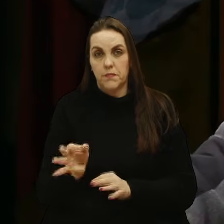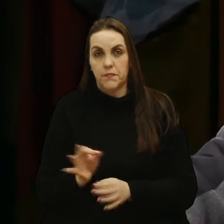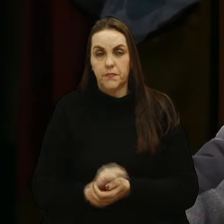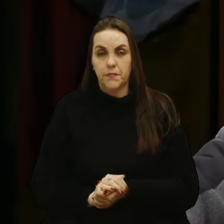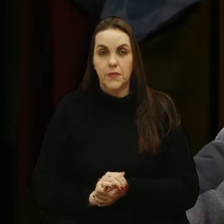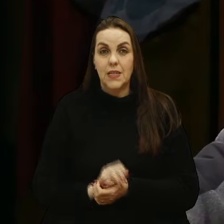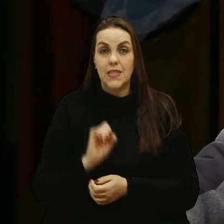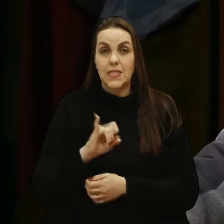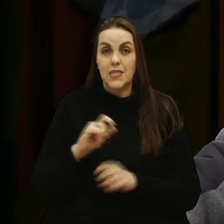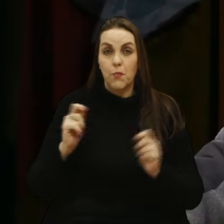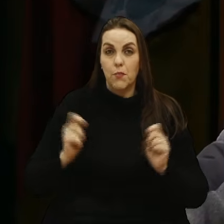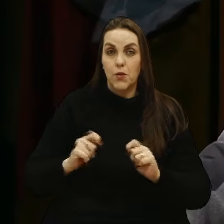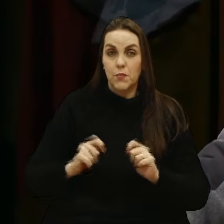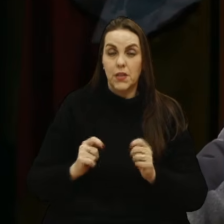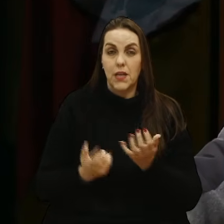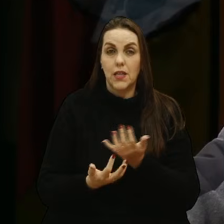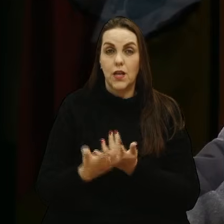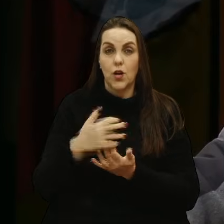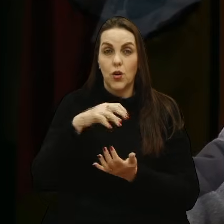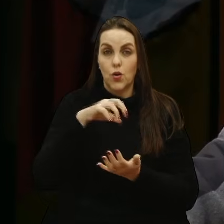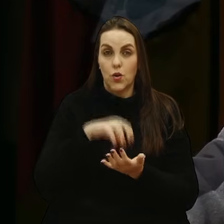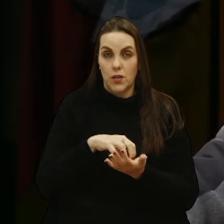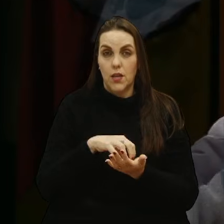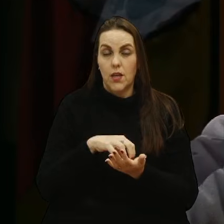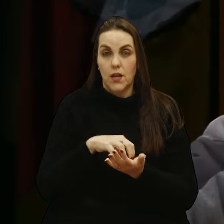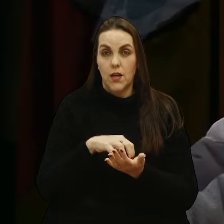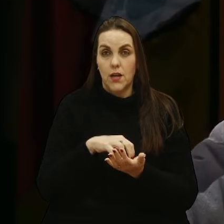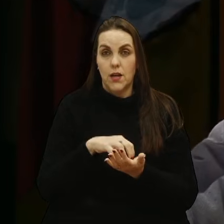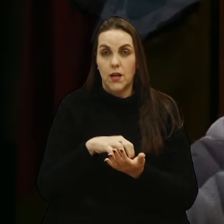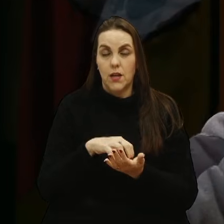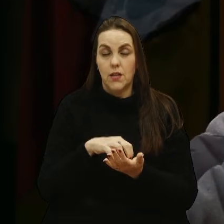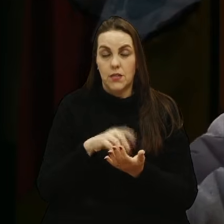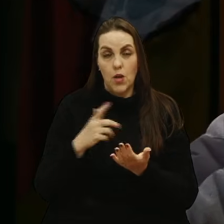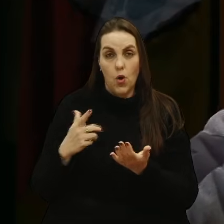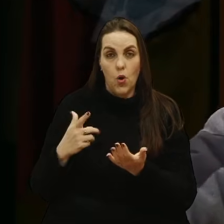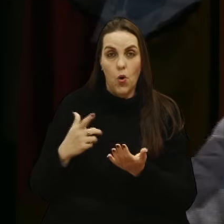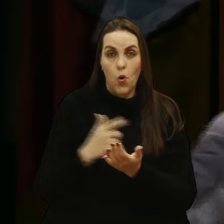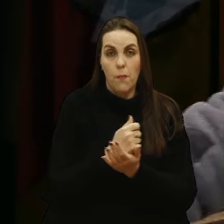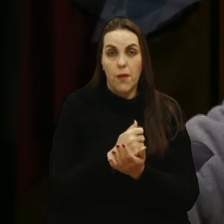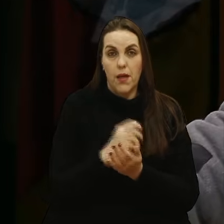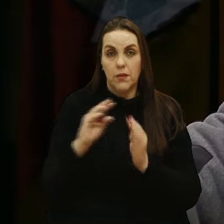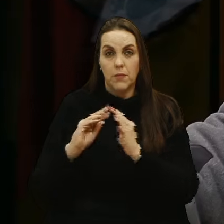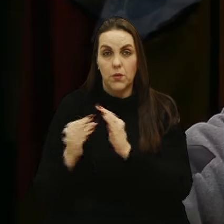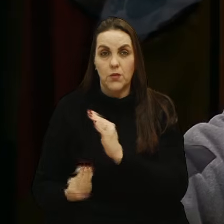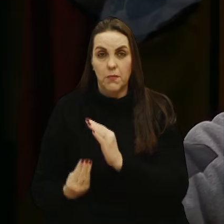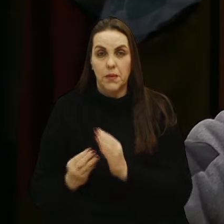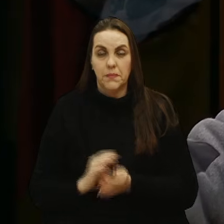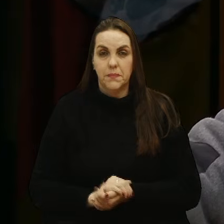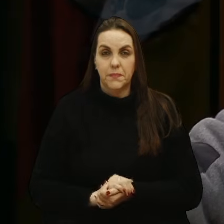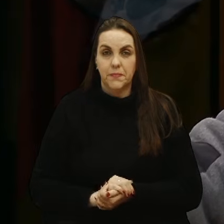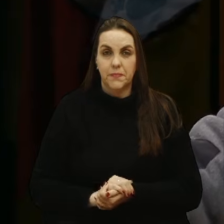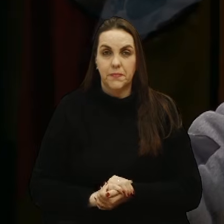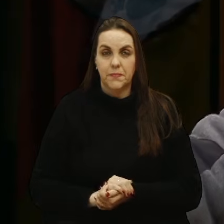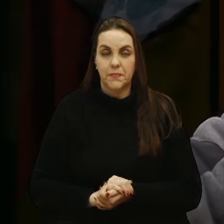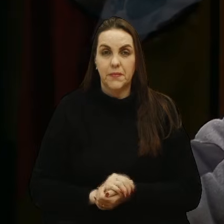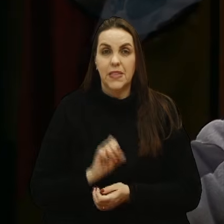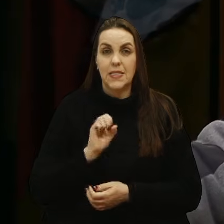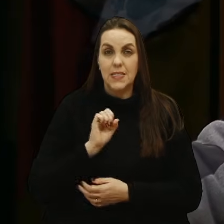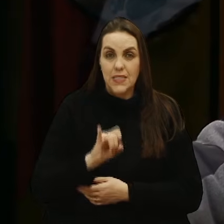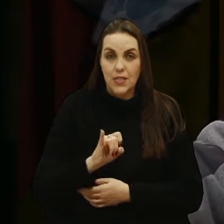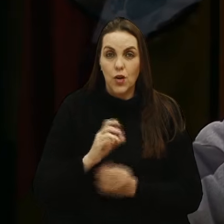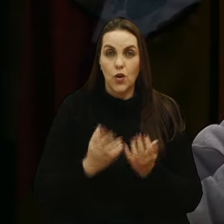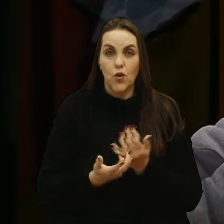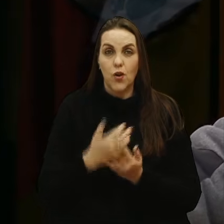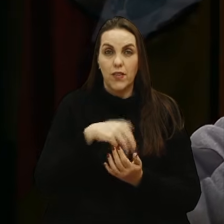Se há possibilidade da Codeca ser adquirida pelo SAMAI. Se a Codeca será ou